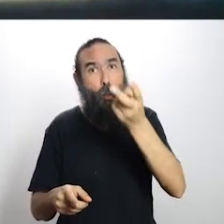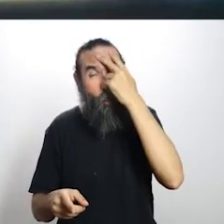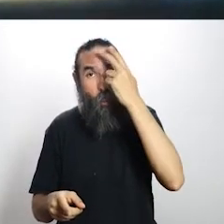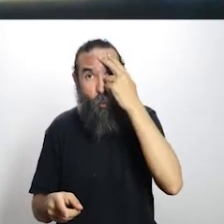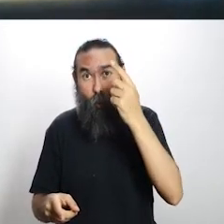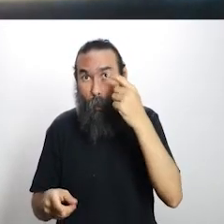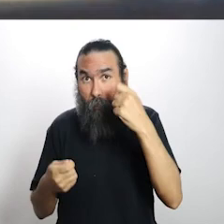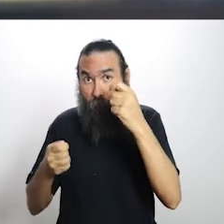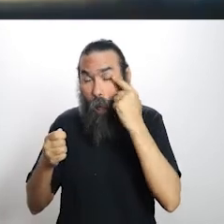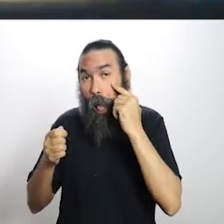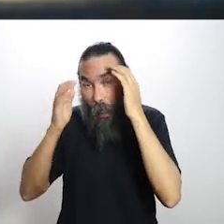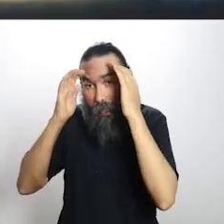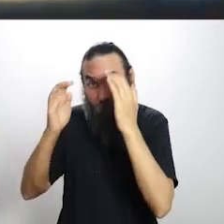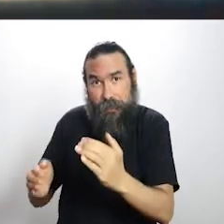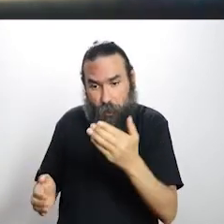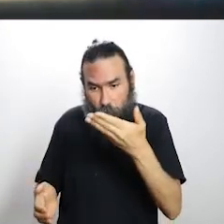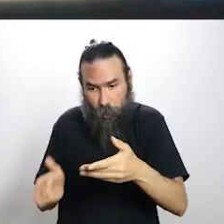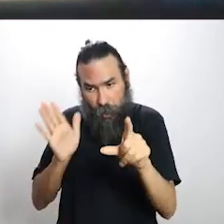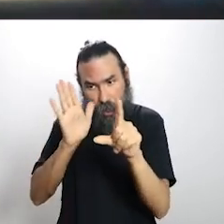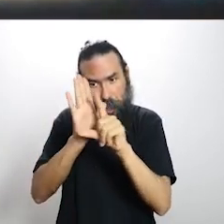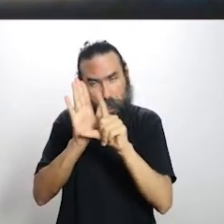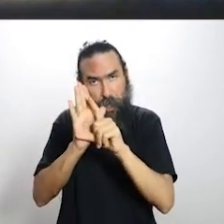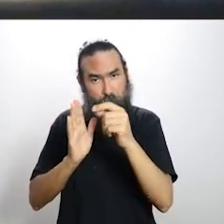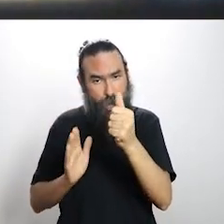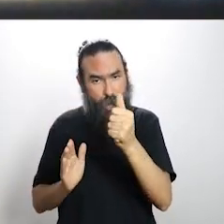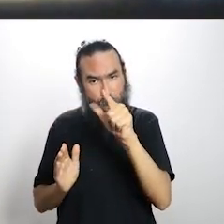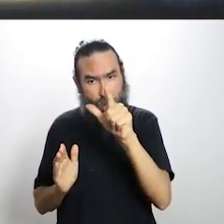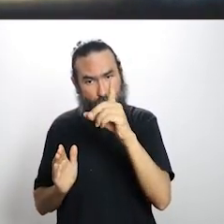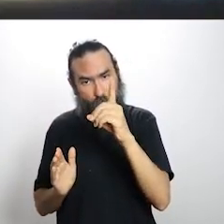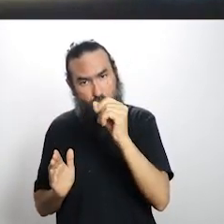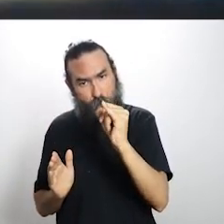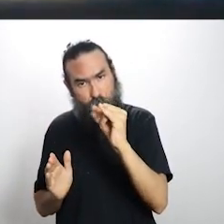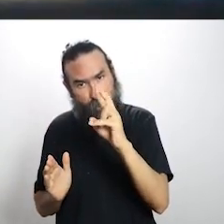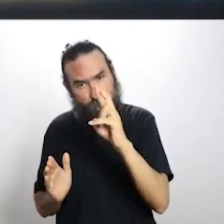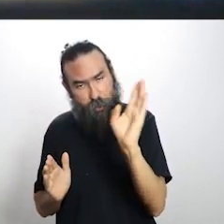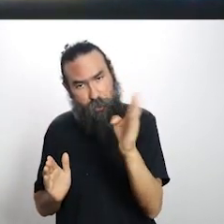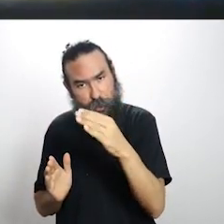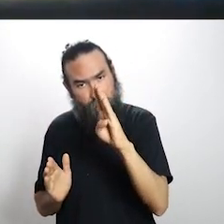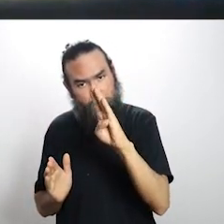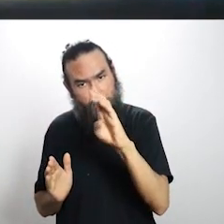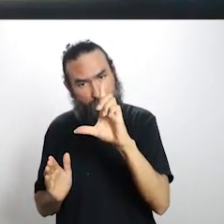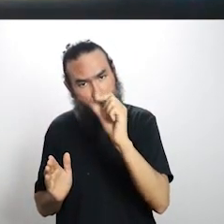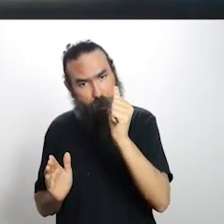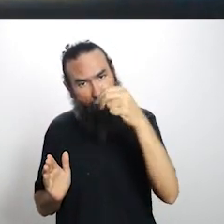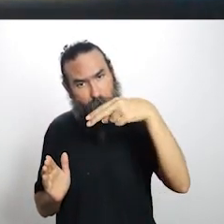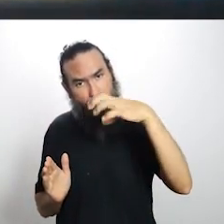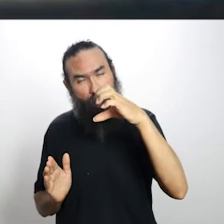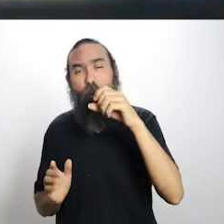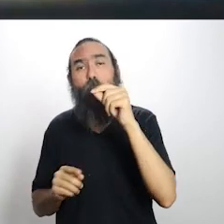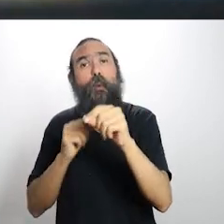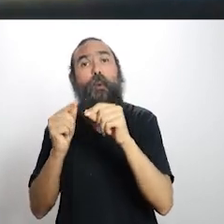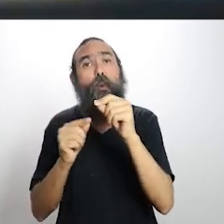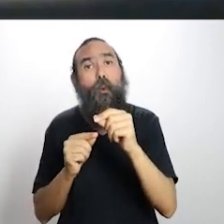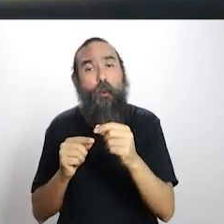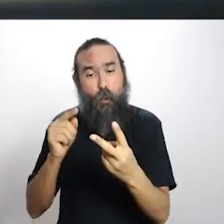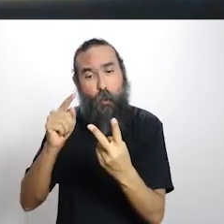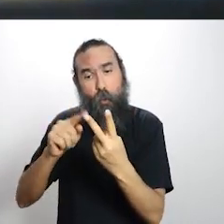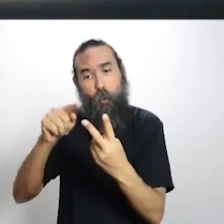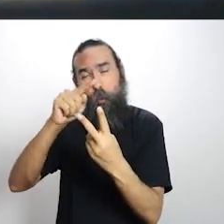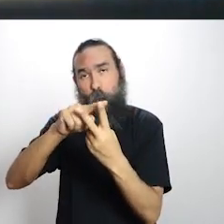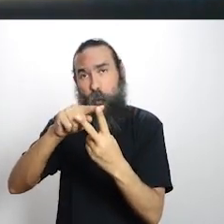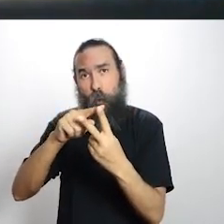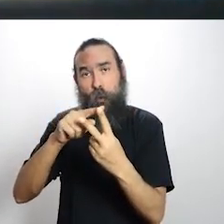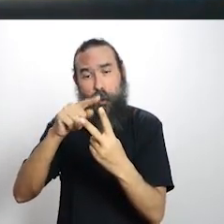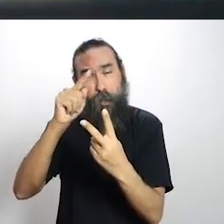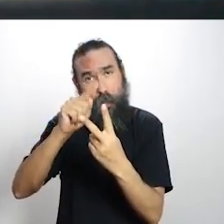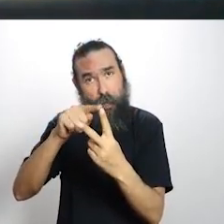Blanc, desculpa, dar propostas pela Lei Aldir Blanc, ele trata especificamente sobre duas medidas. Uma é a interrupção dos projetos que